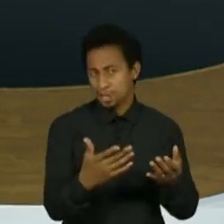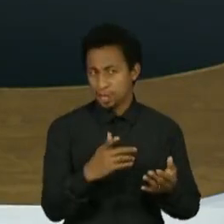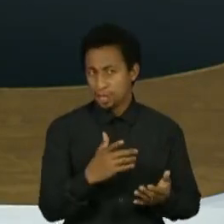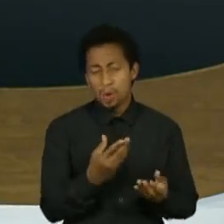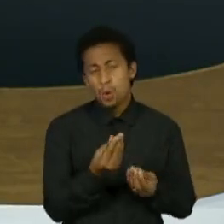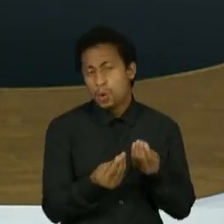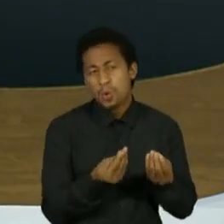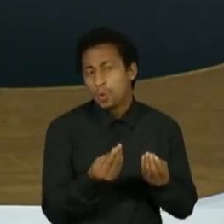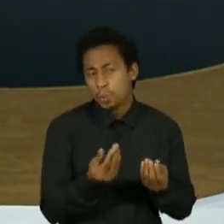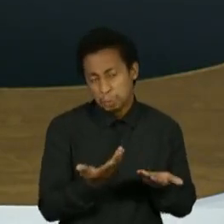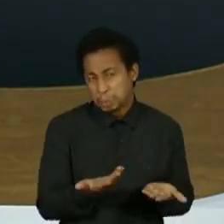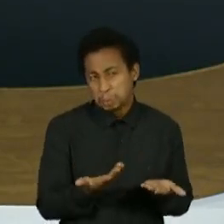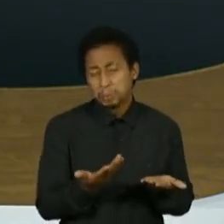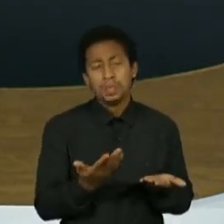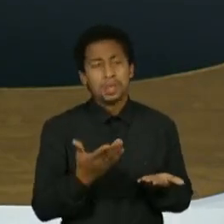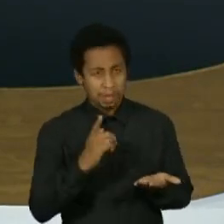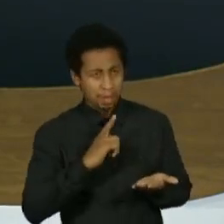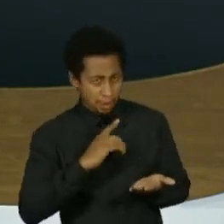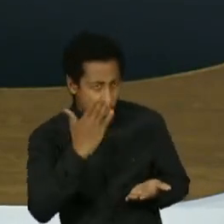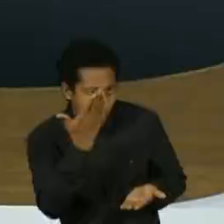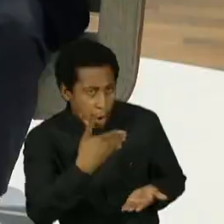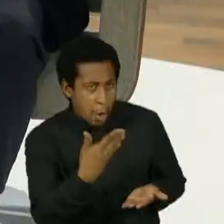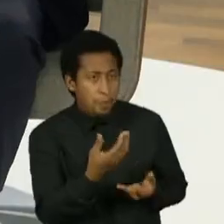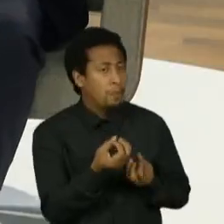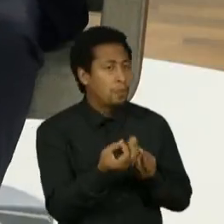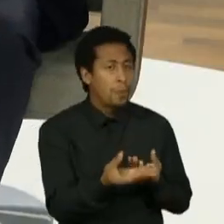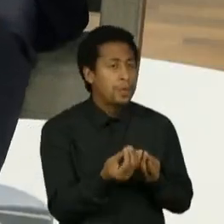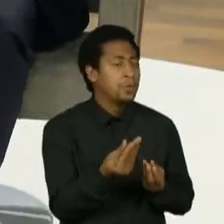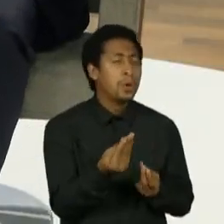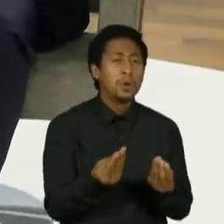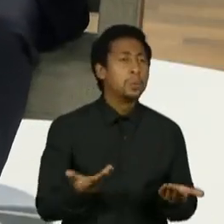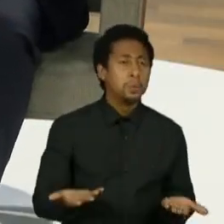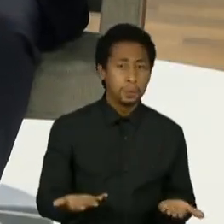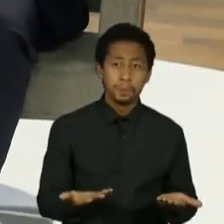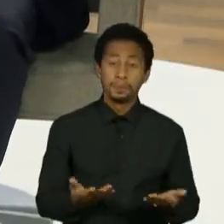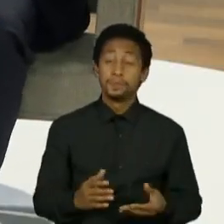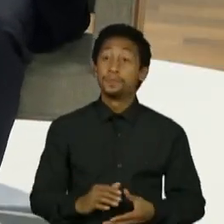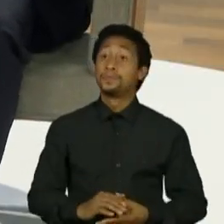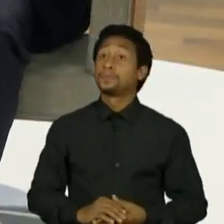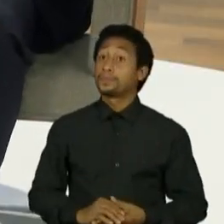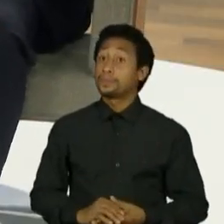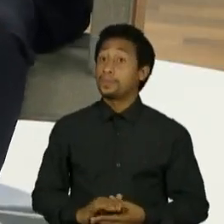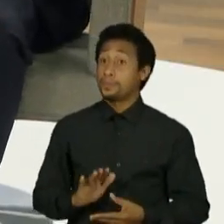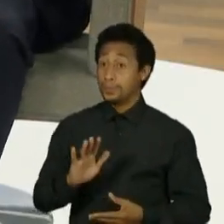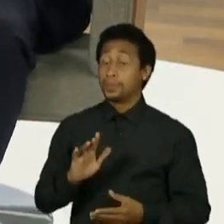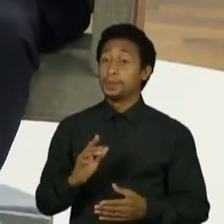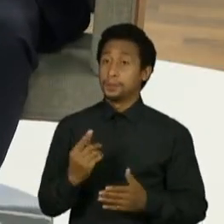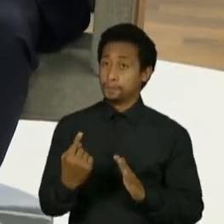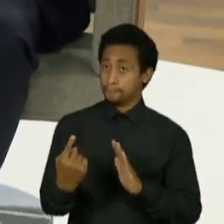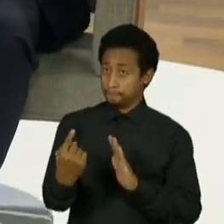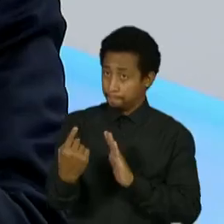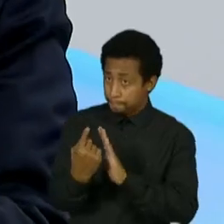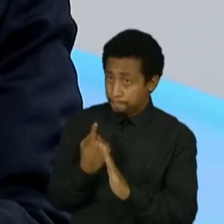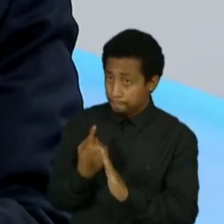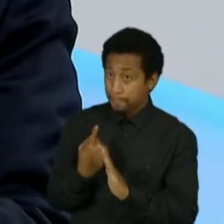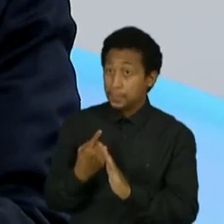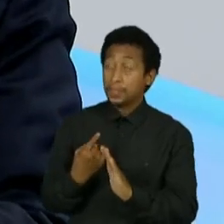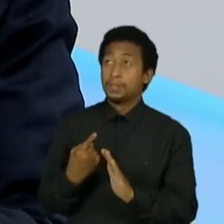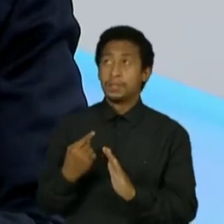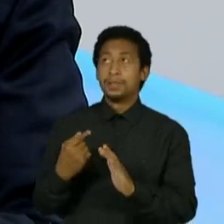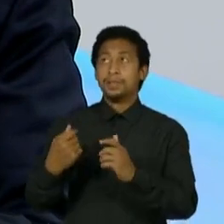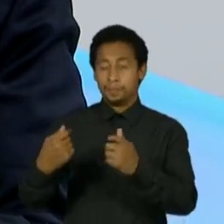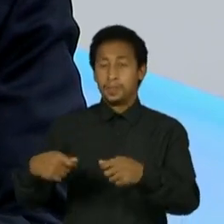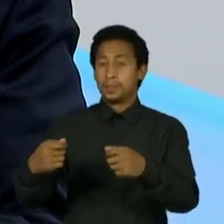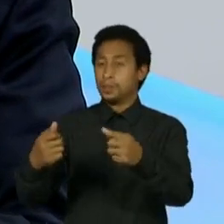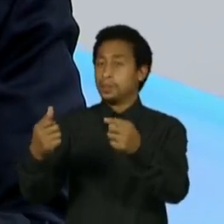Houve alguma nova evidência nesse sentido a sua pergunta permite distinguir algo que de fato